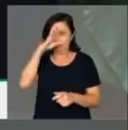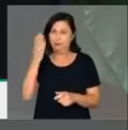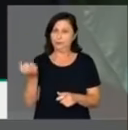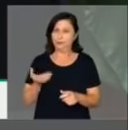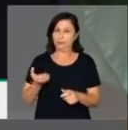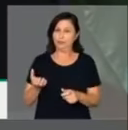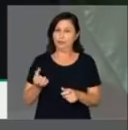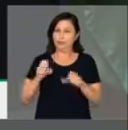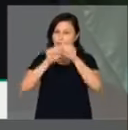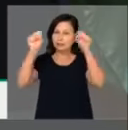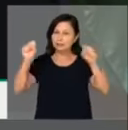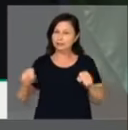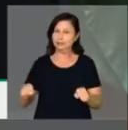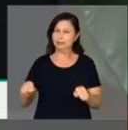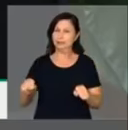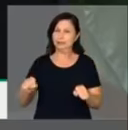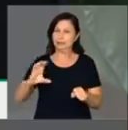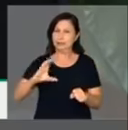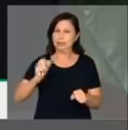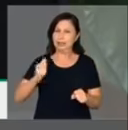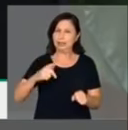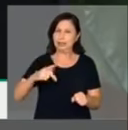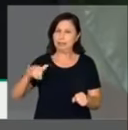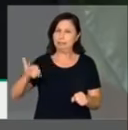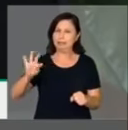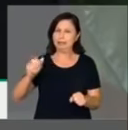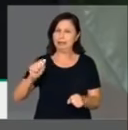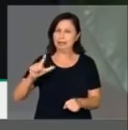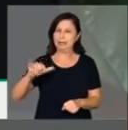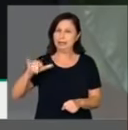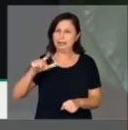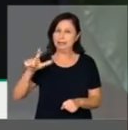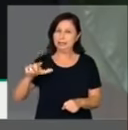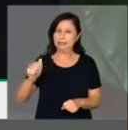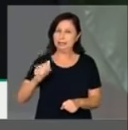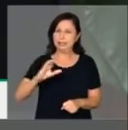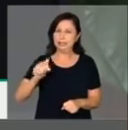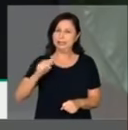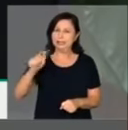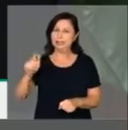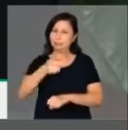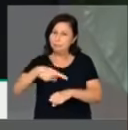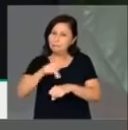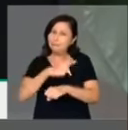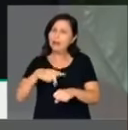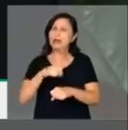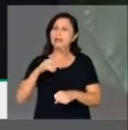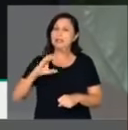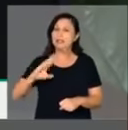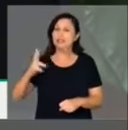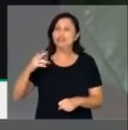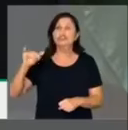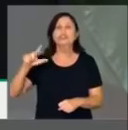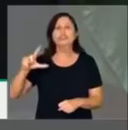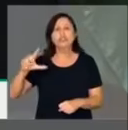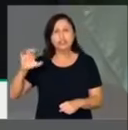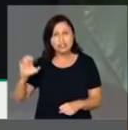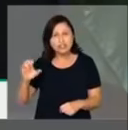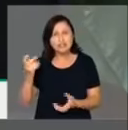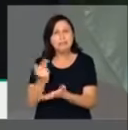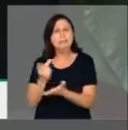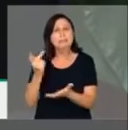que levou os idosos do Chile à mais absoluta miséria. Vamos combater essas propostas e